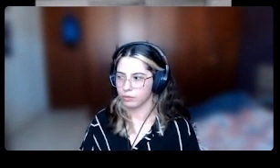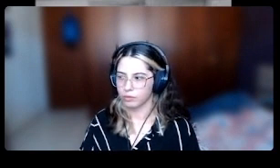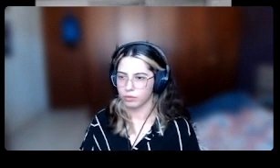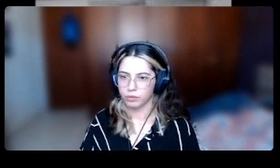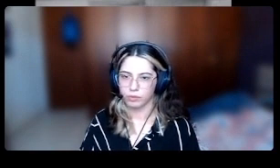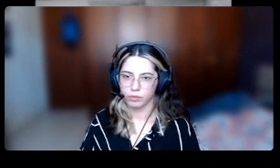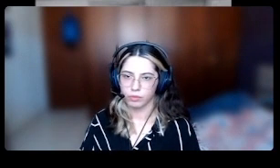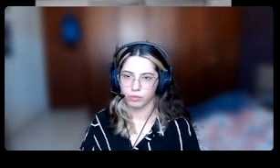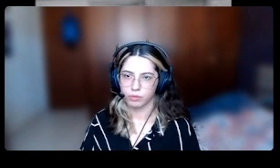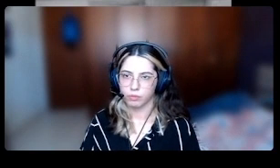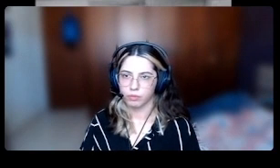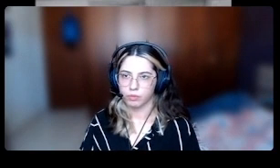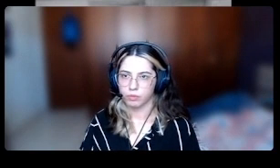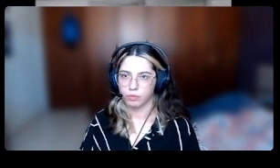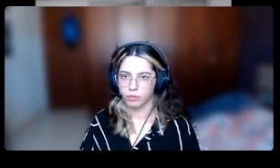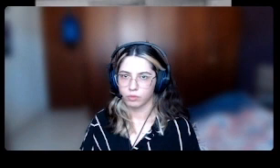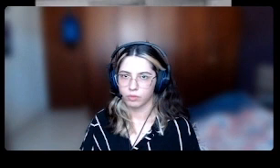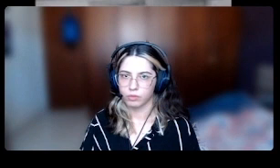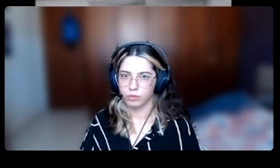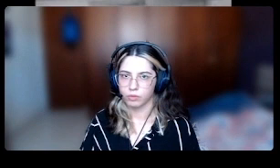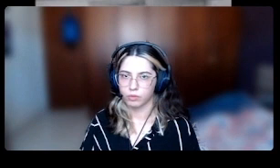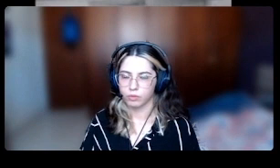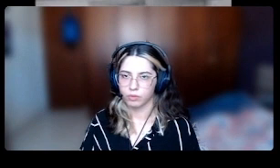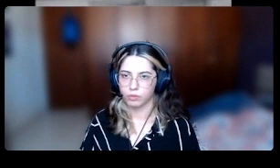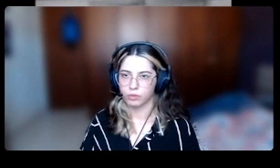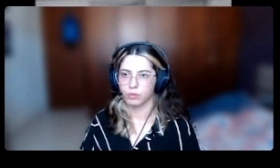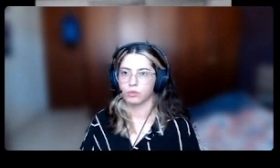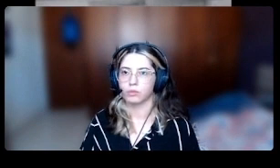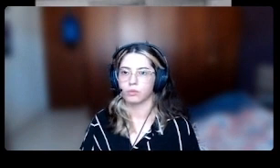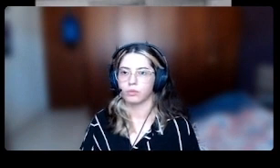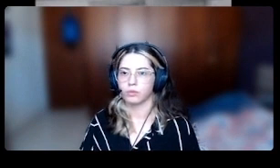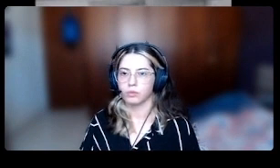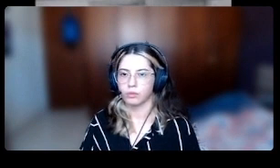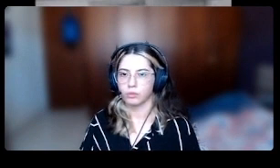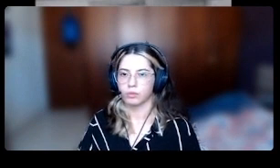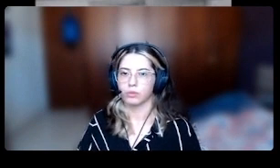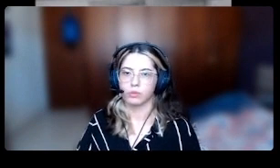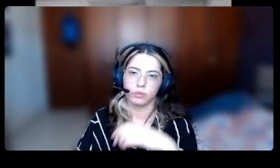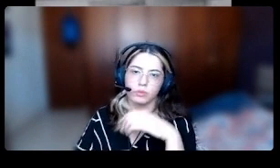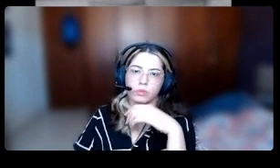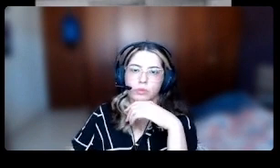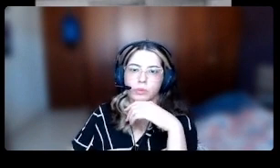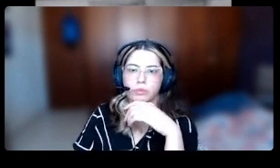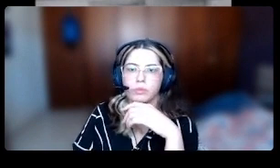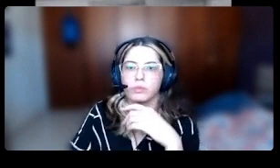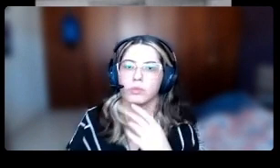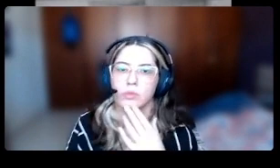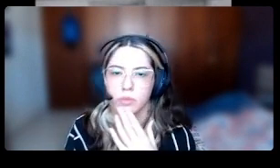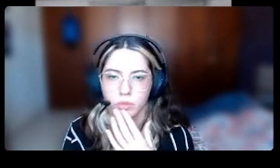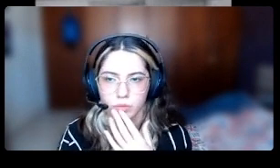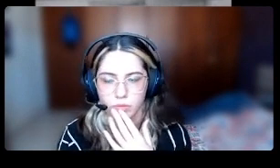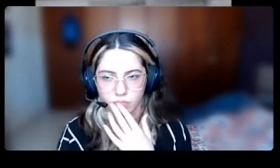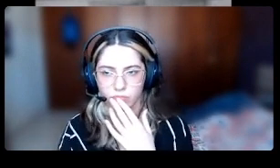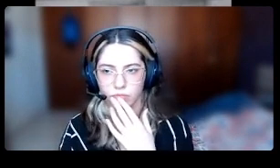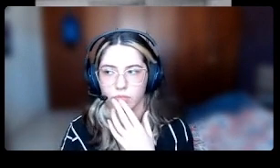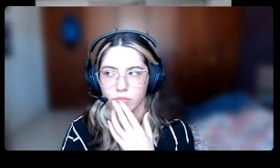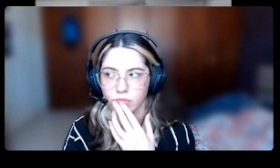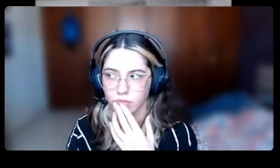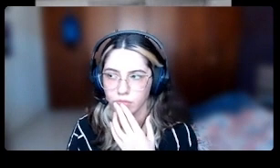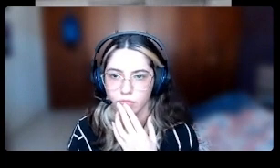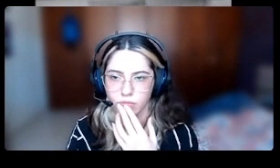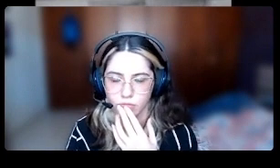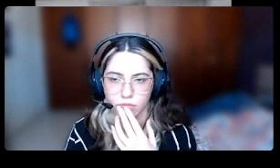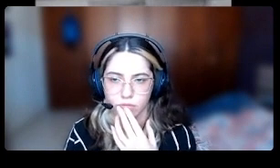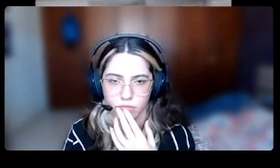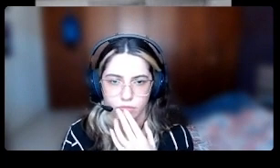dois, né? Aí, agora, os lotes de Paricá com 19 e 28 anos, eles foram classificados como C20,